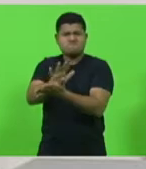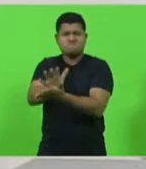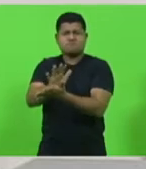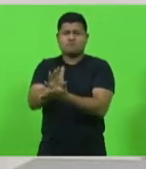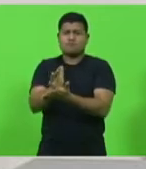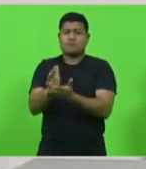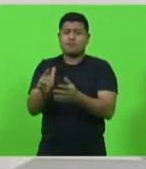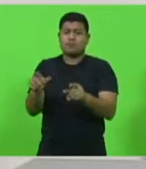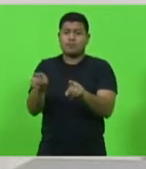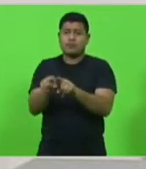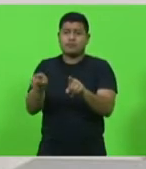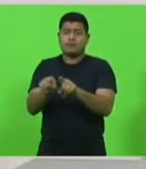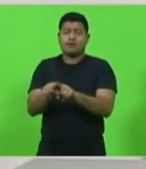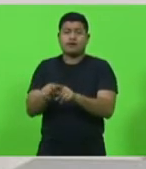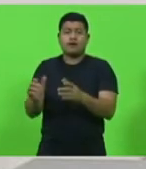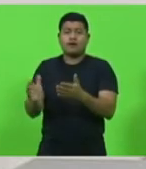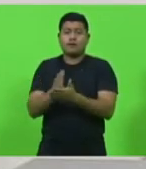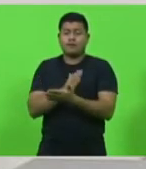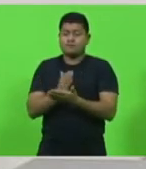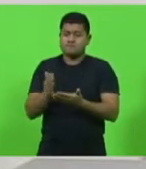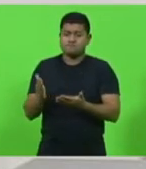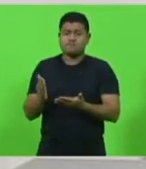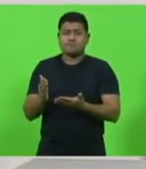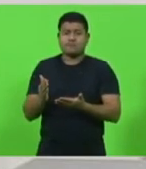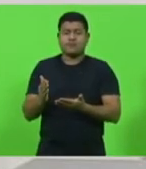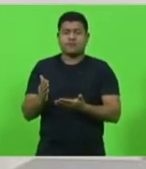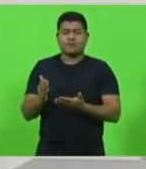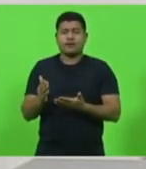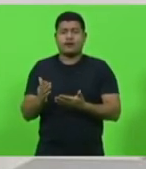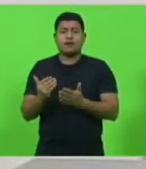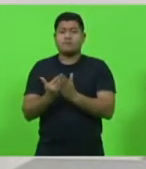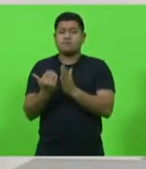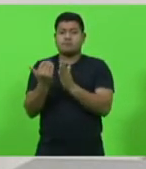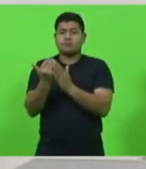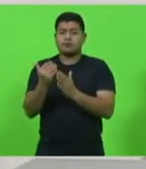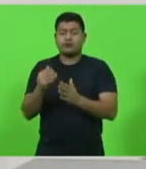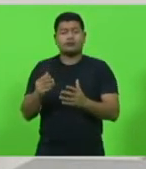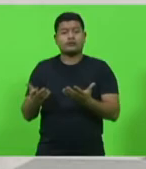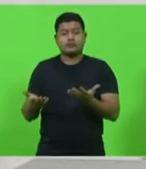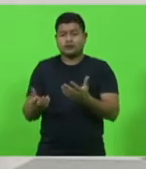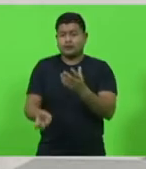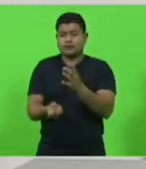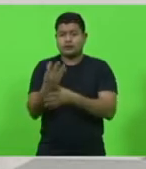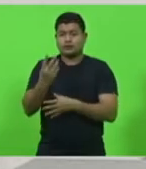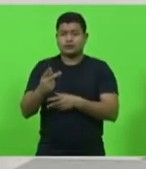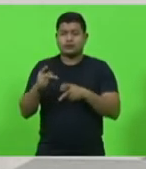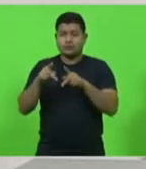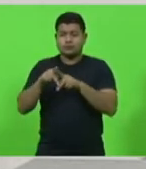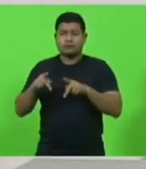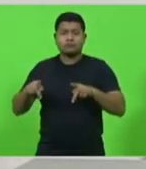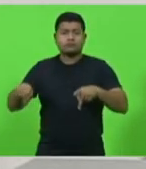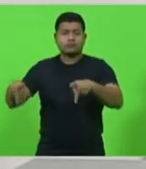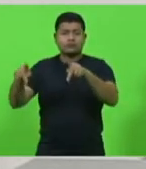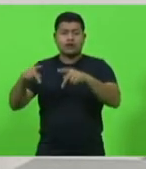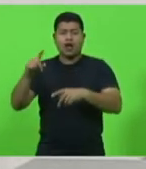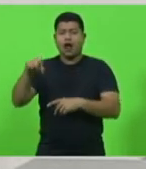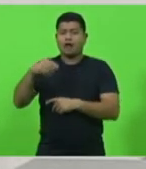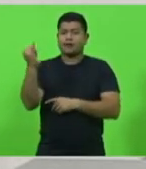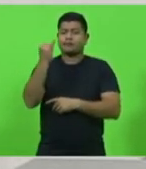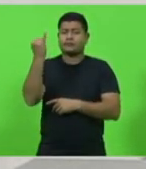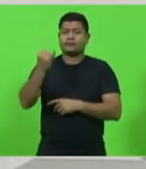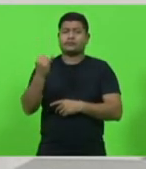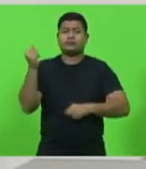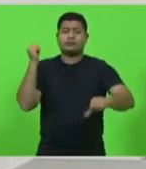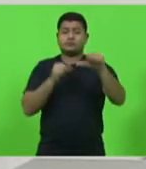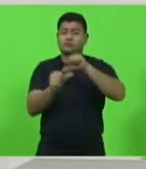de opressão. A criação da Procuradoria é importantíssima para a transformação da realidade e ver as